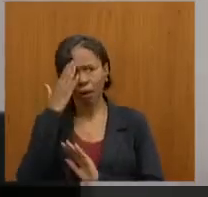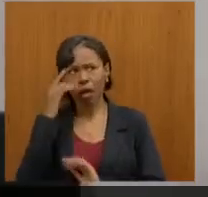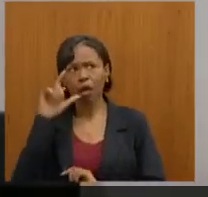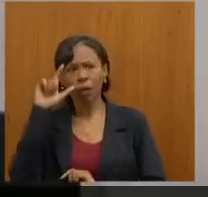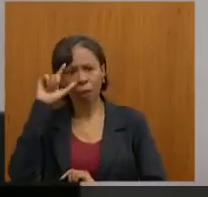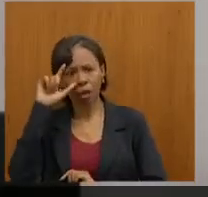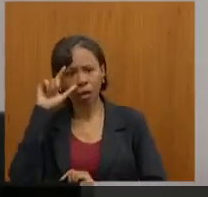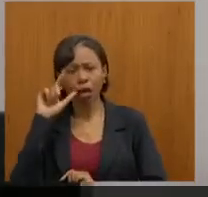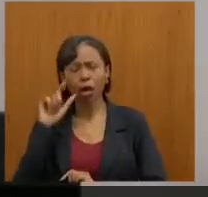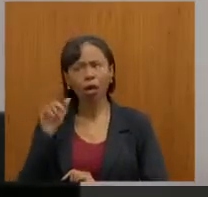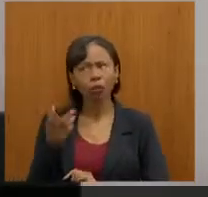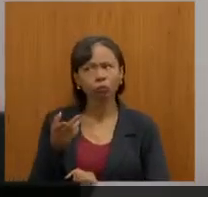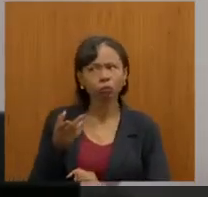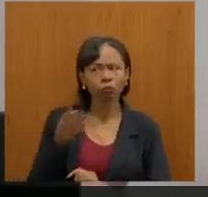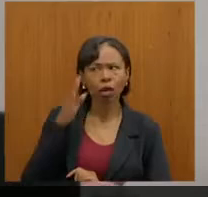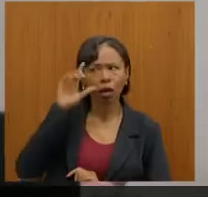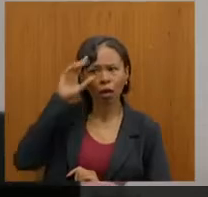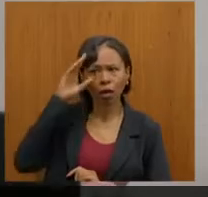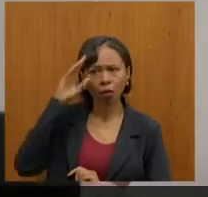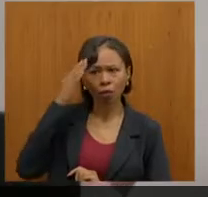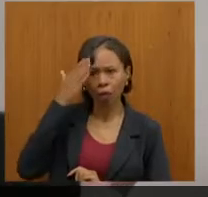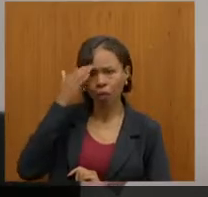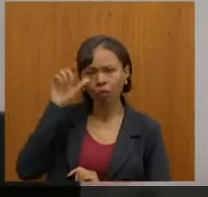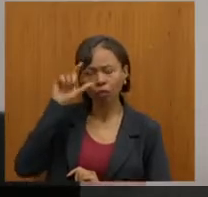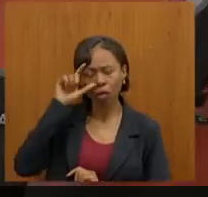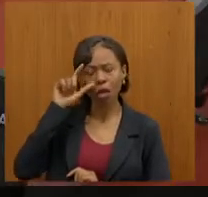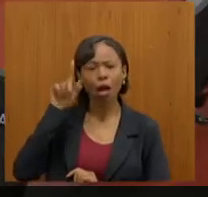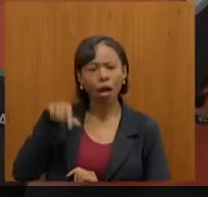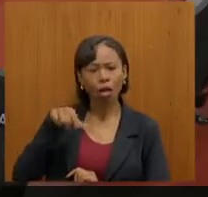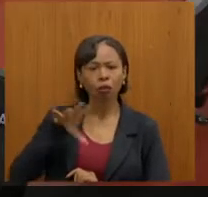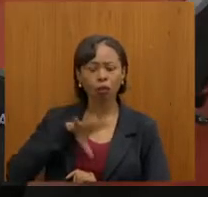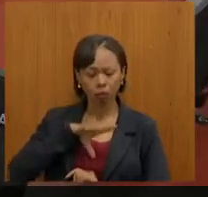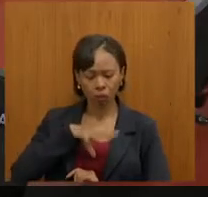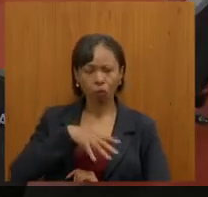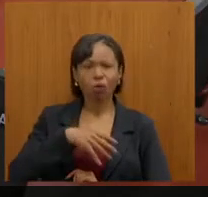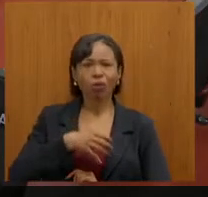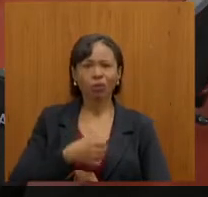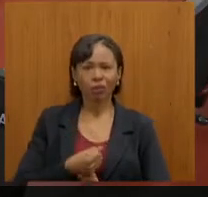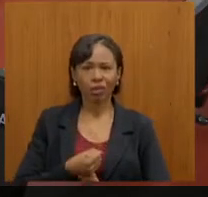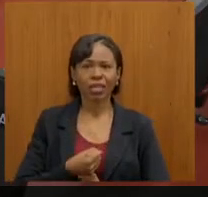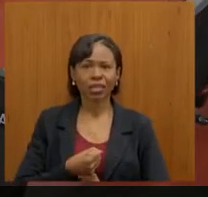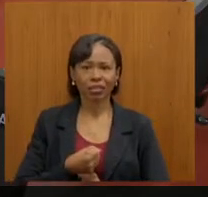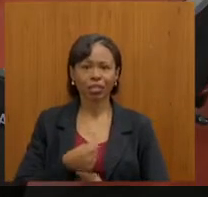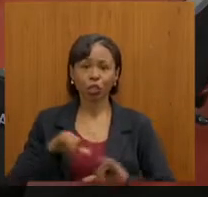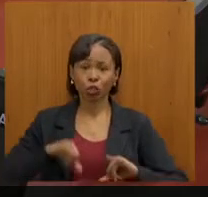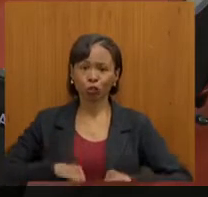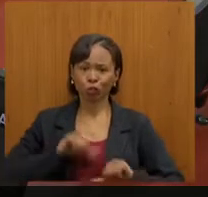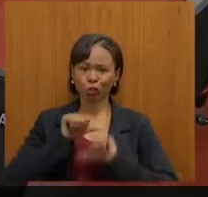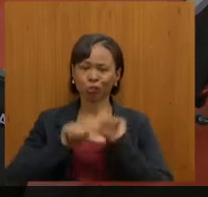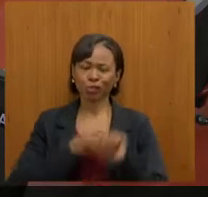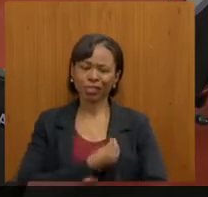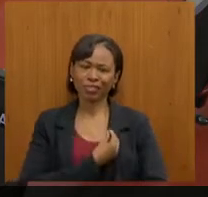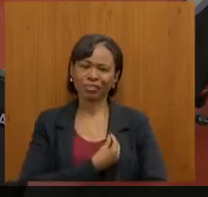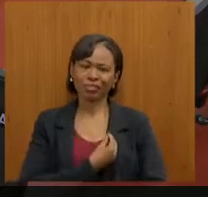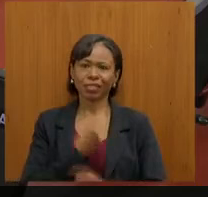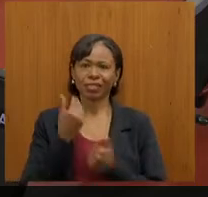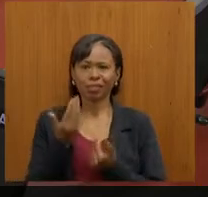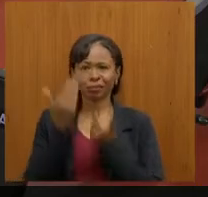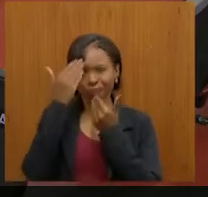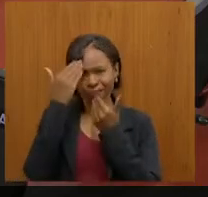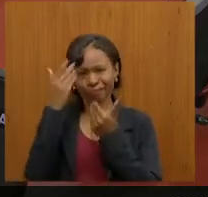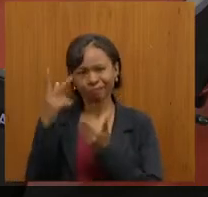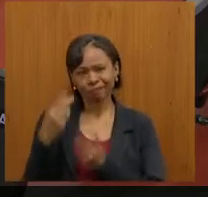coragem inclusive de transformar sofrimento em vida né que é o que a lei acaba nos permitindo então muito obrigada pela sua